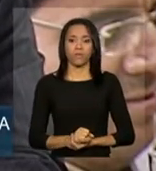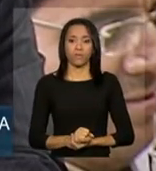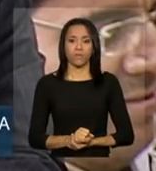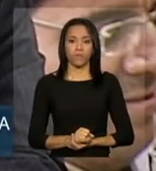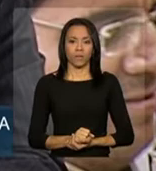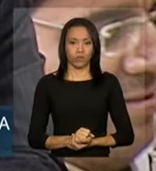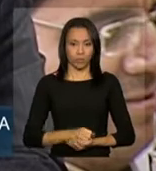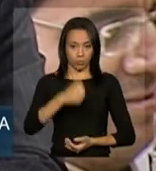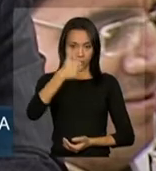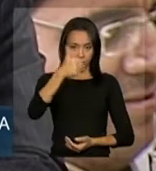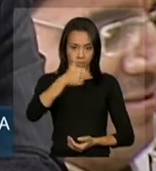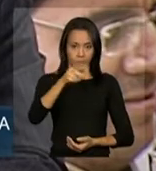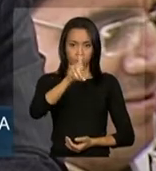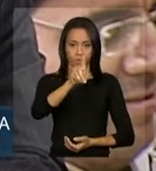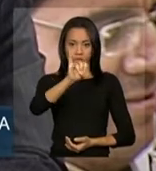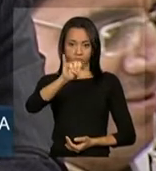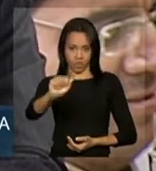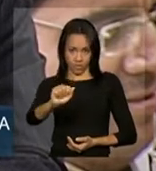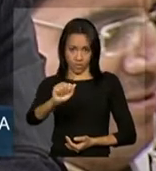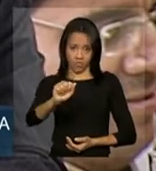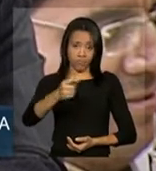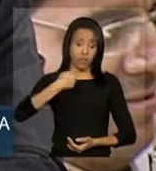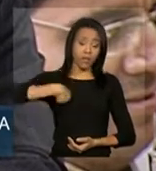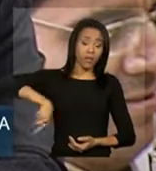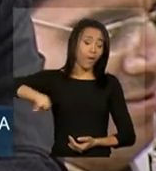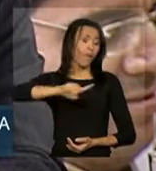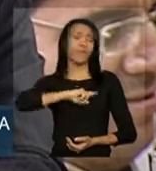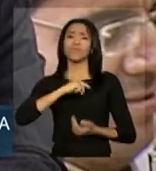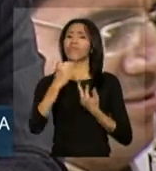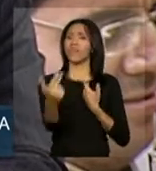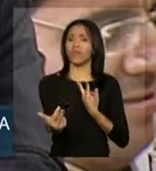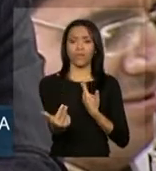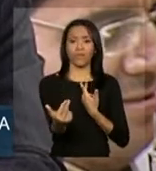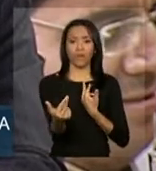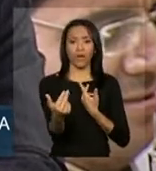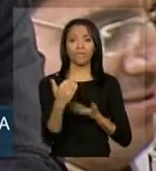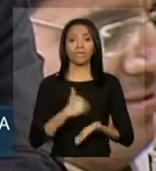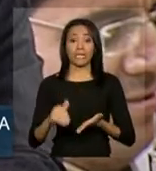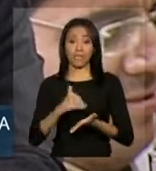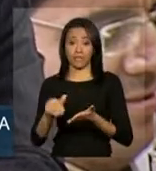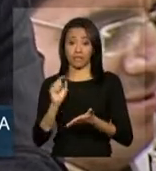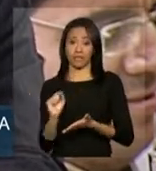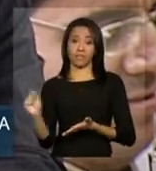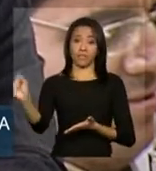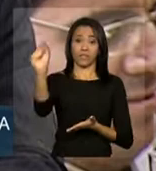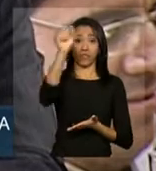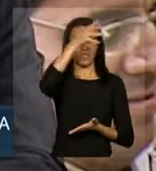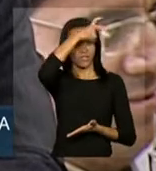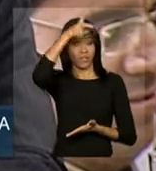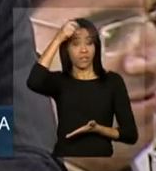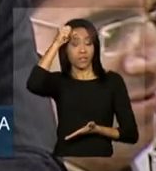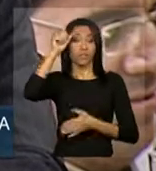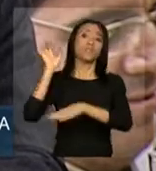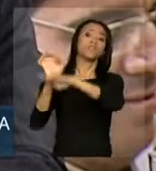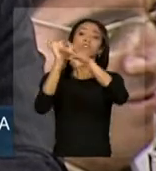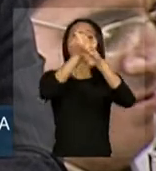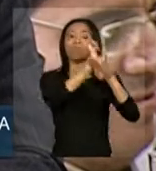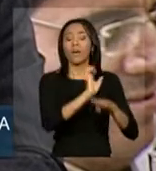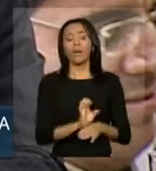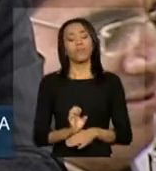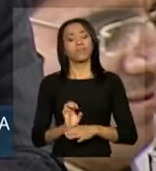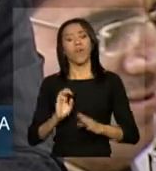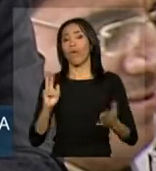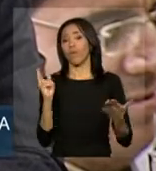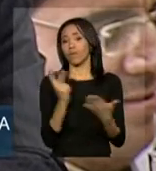no primeiro dia o que para nós é o mesmo drama que secretarias municipais secretarias estaduais t em todo o